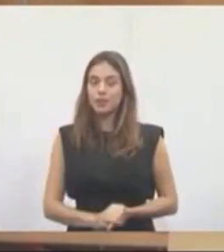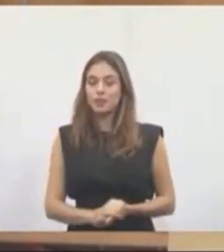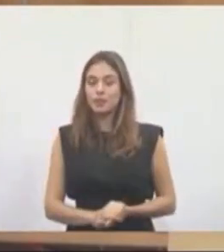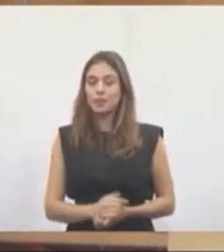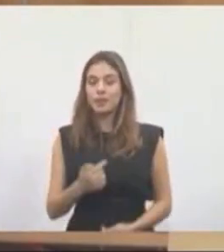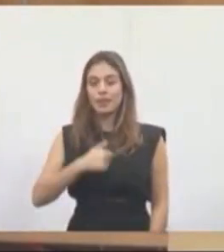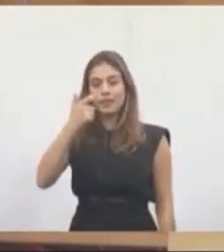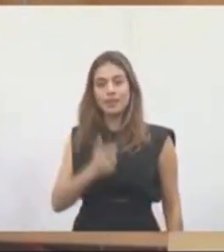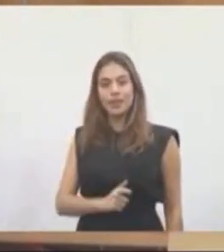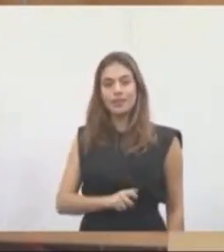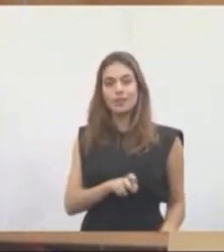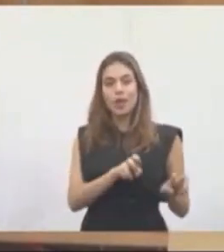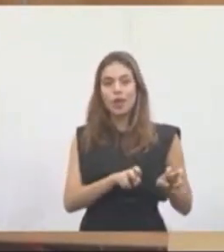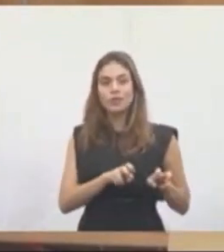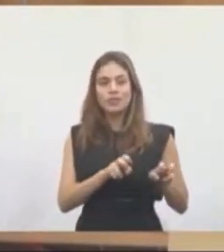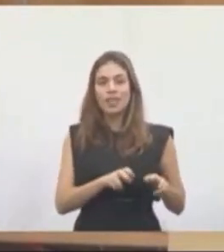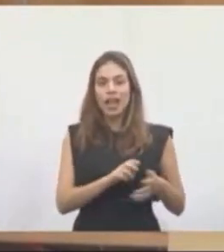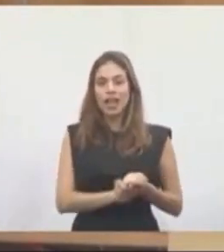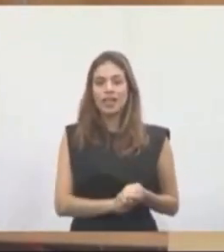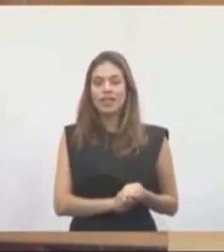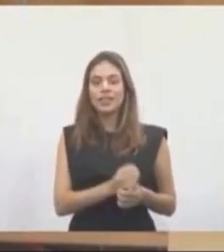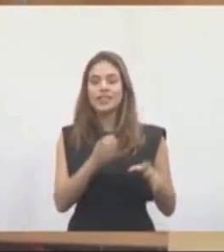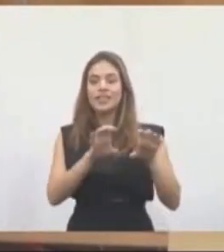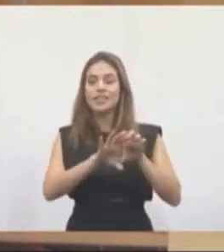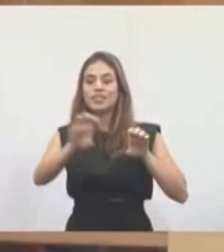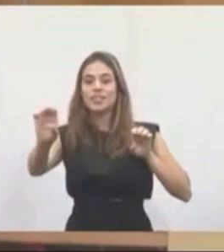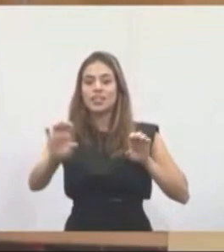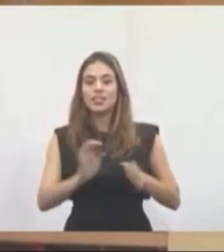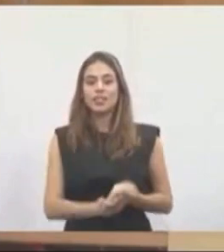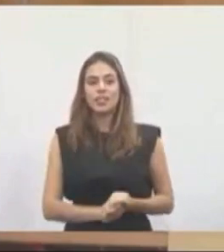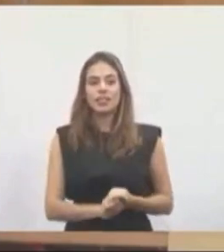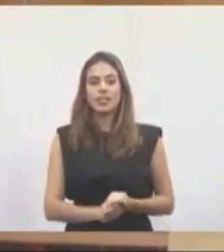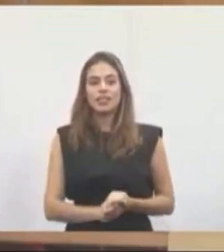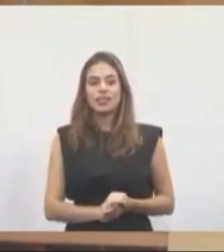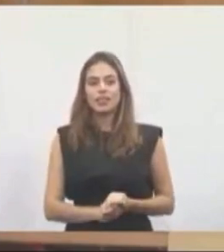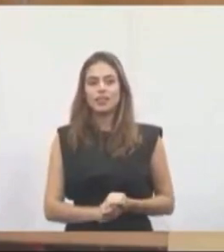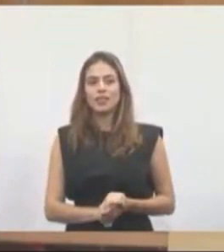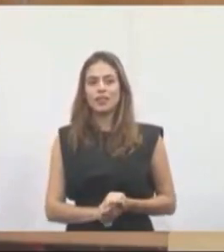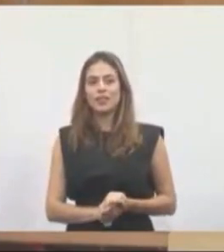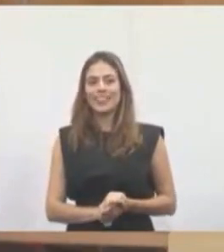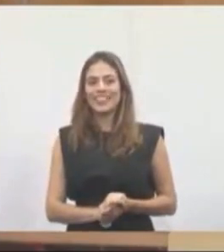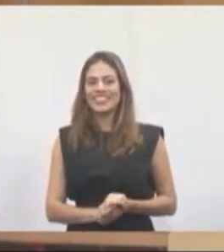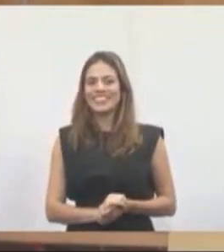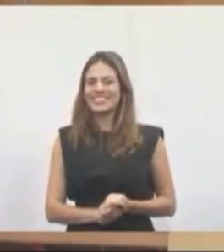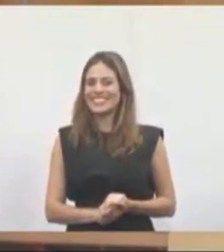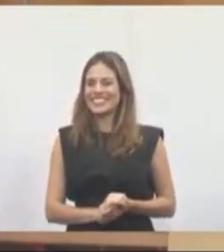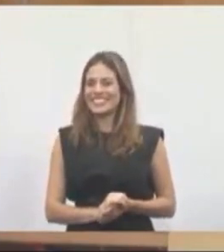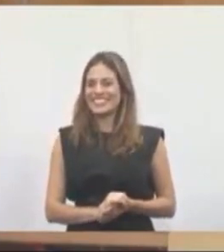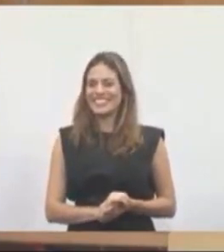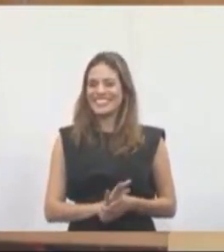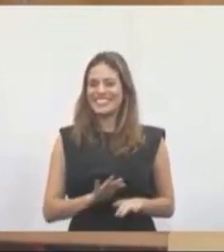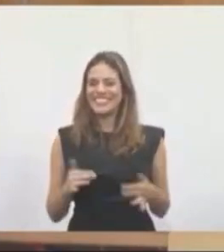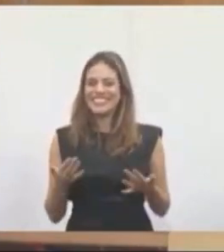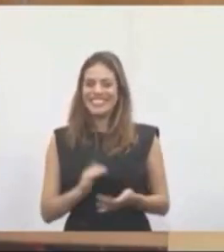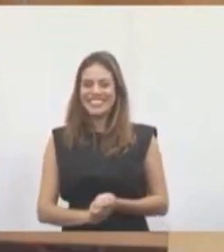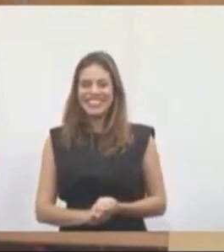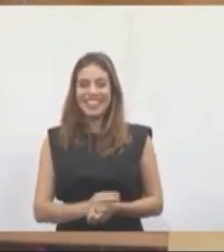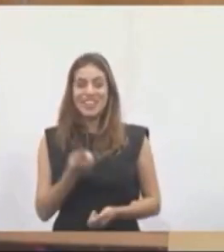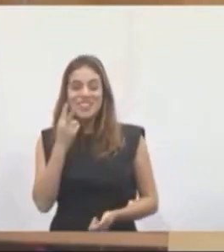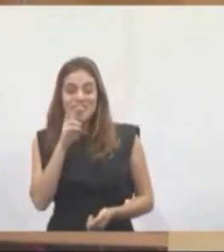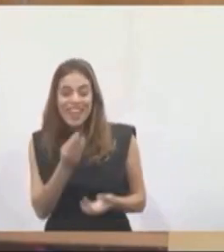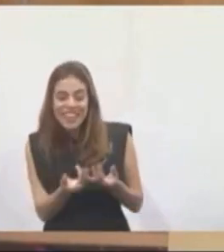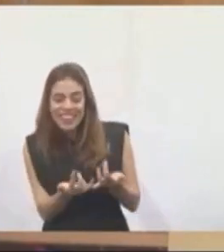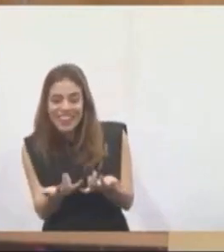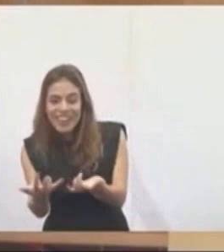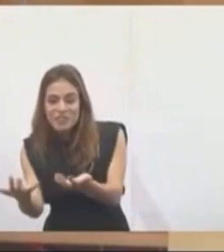engenheiro agrônomo, fui solicitado várias vezes para ver a situação do gramado. E